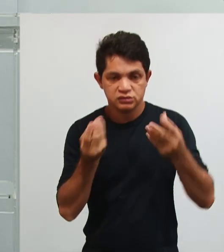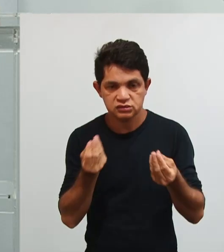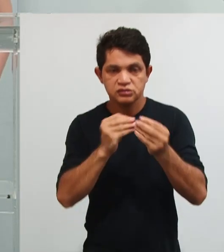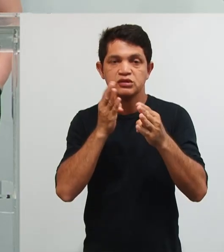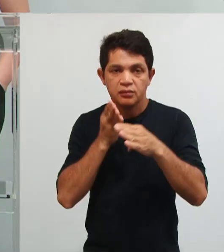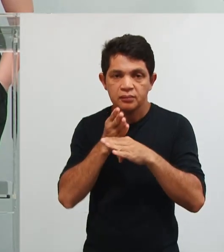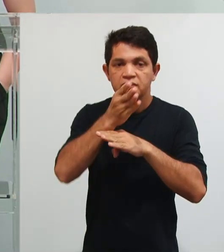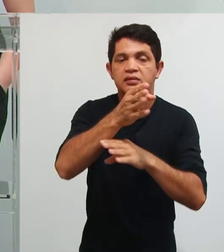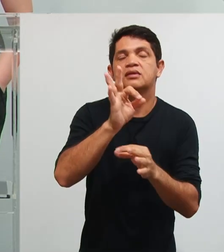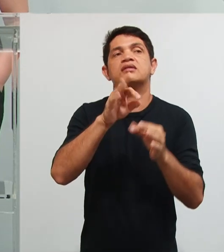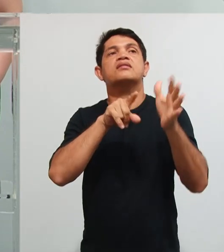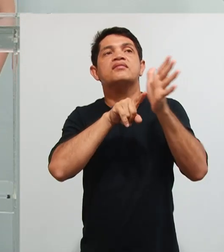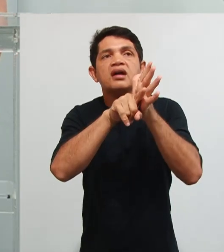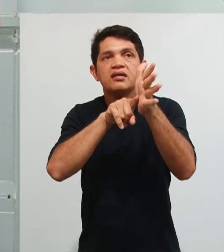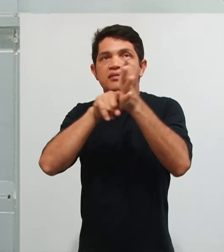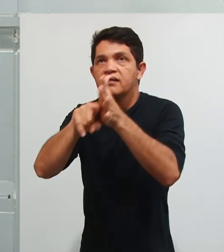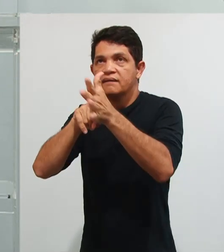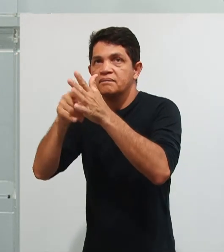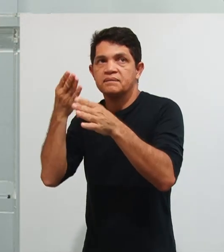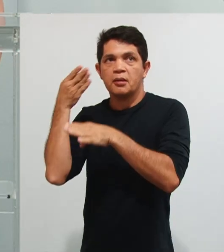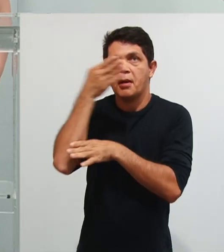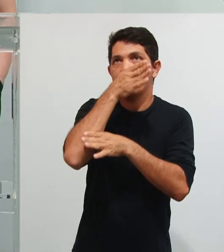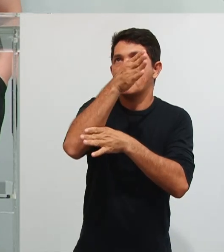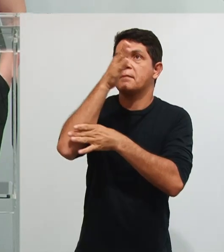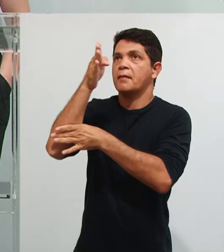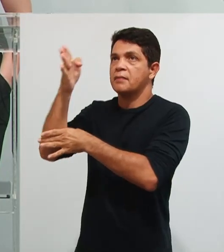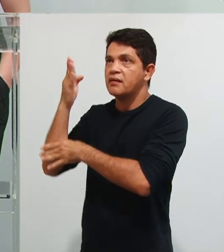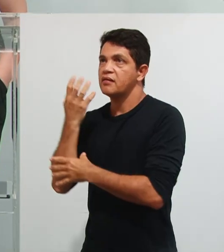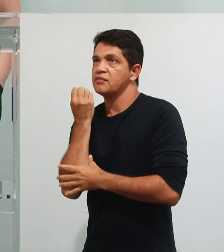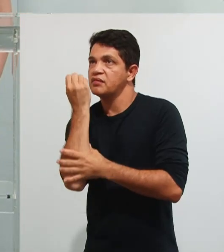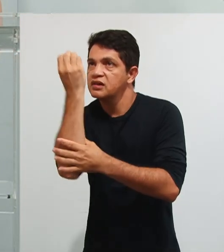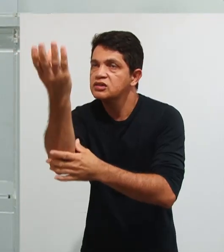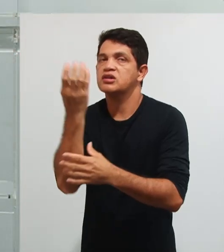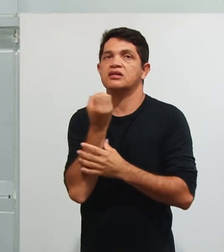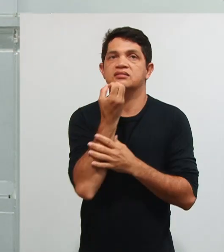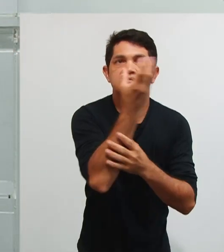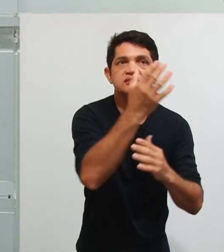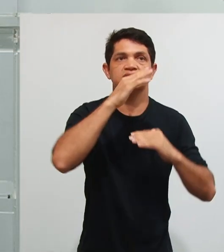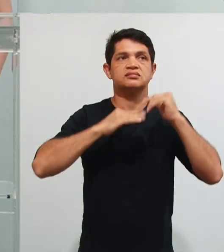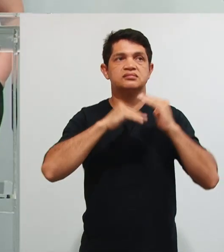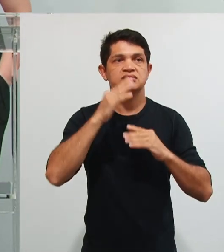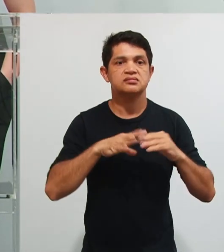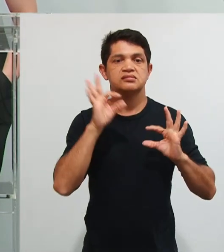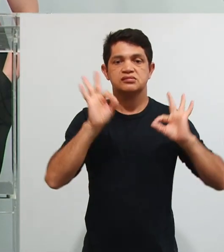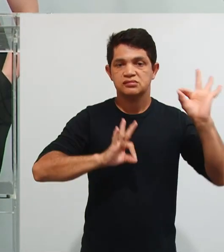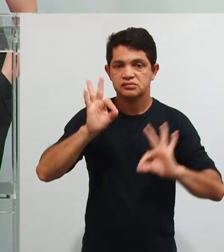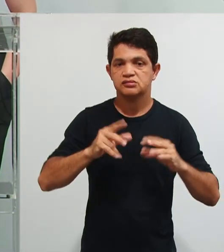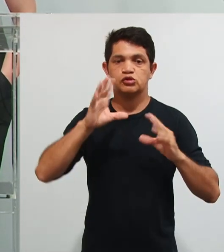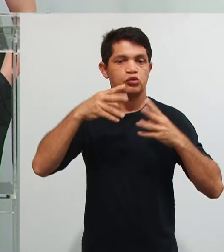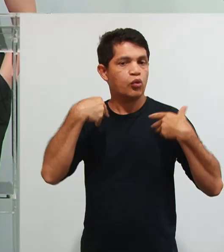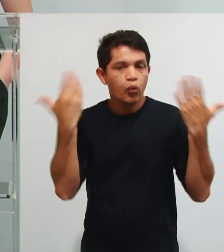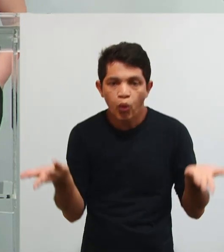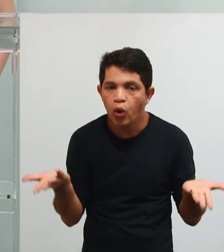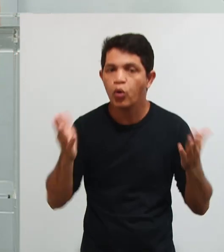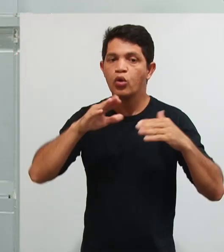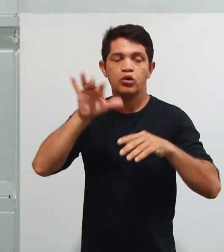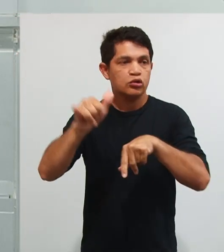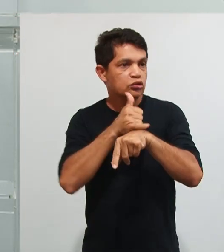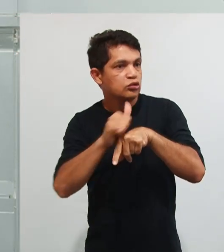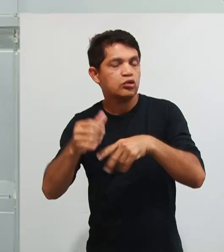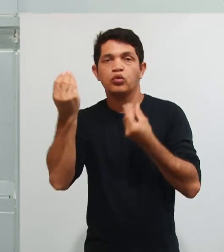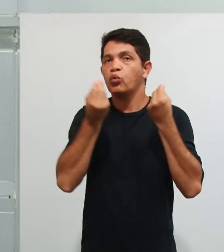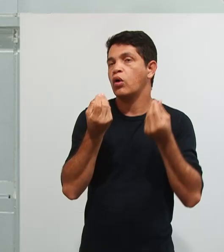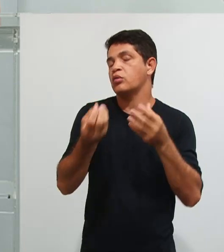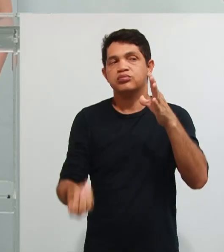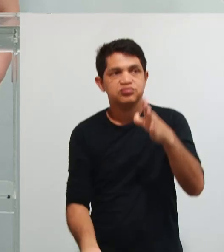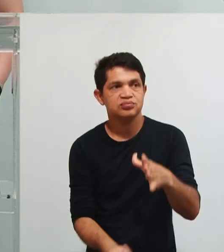seja, qual empresa irei viajar, qual o valor dessa passagem, qual é o trajeto que